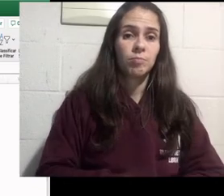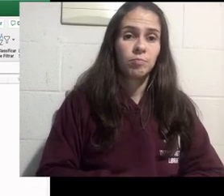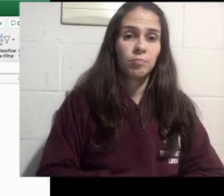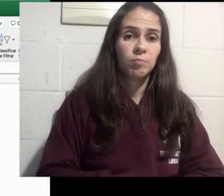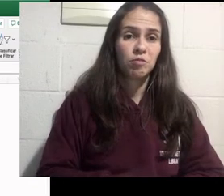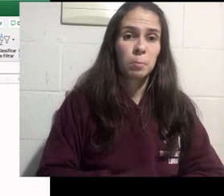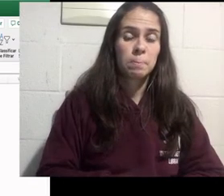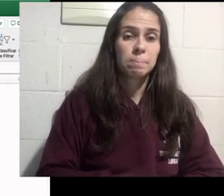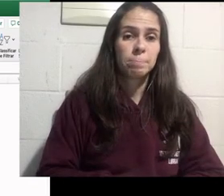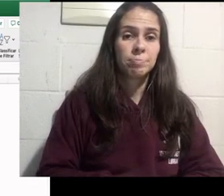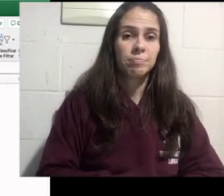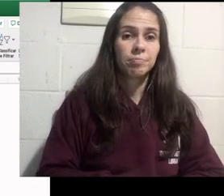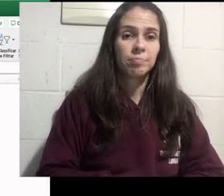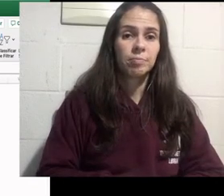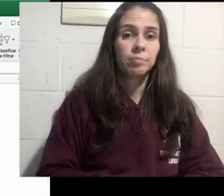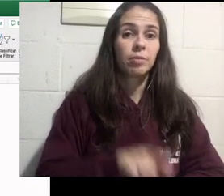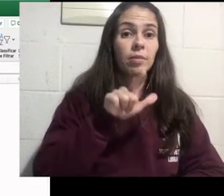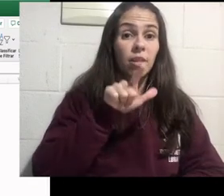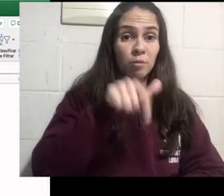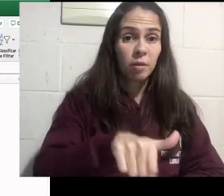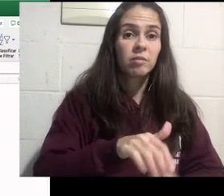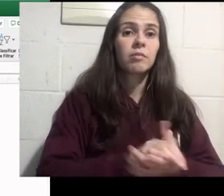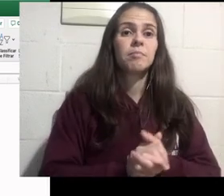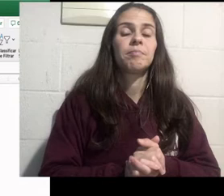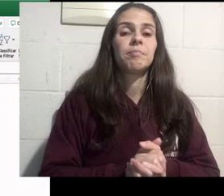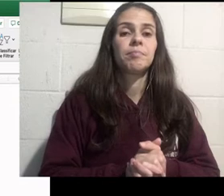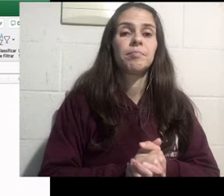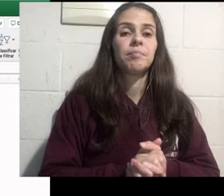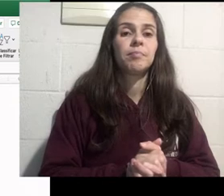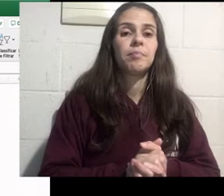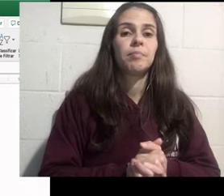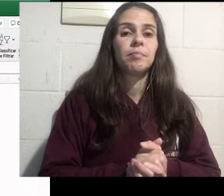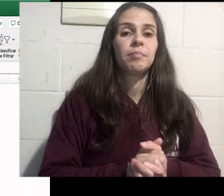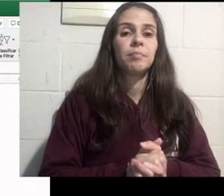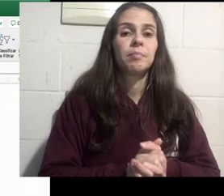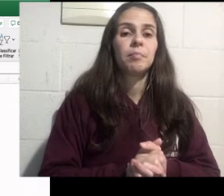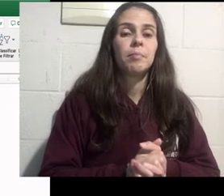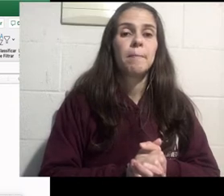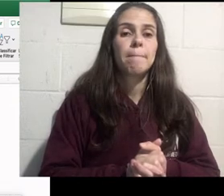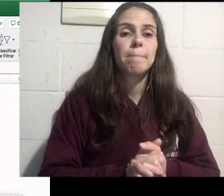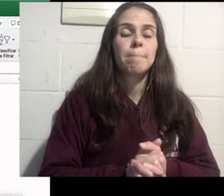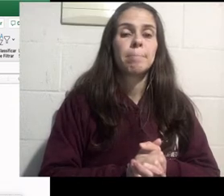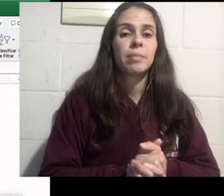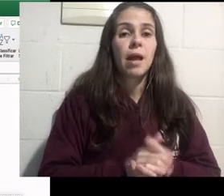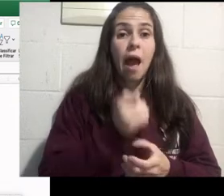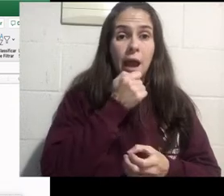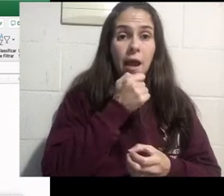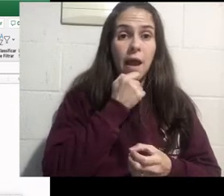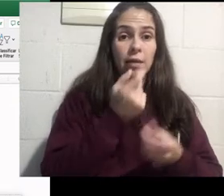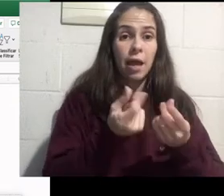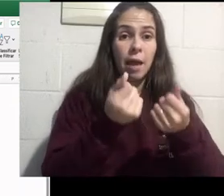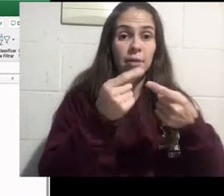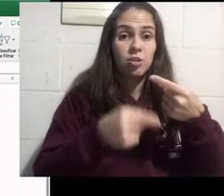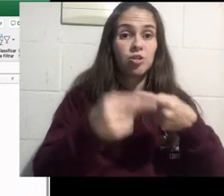ok? Bom, depois aqui, ó, dentro da questão do capital de giro, ainda a gente